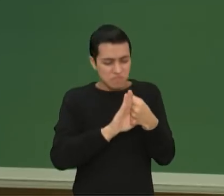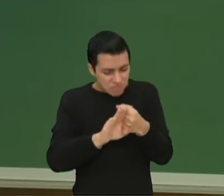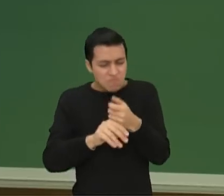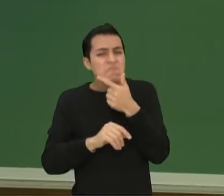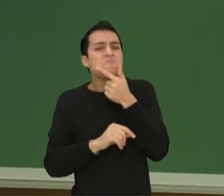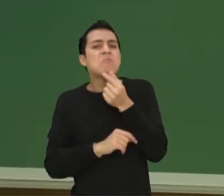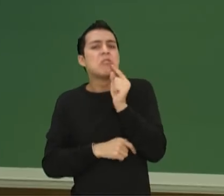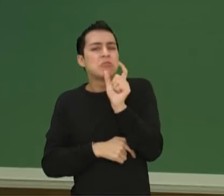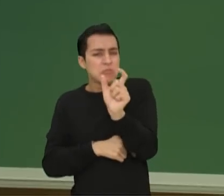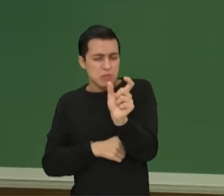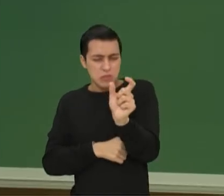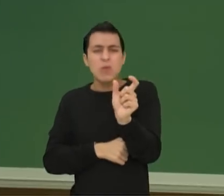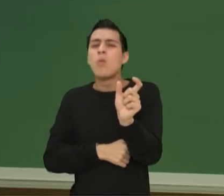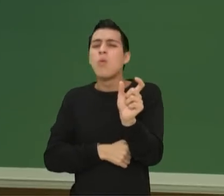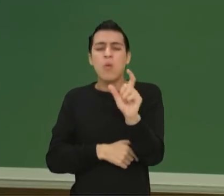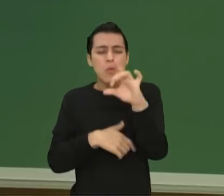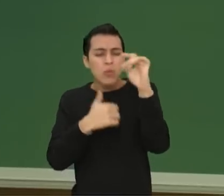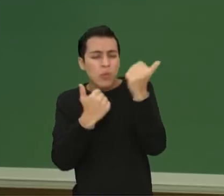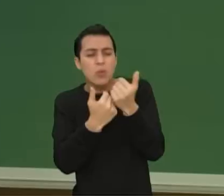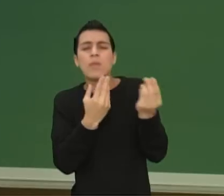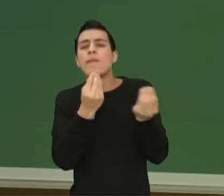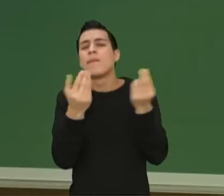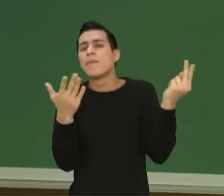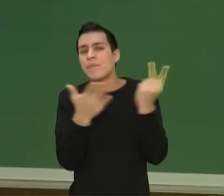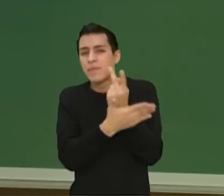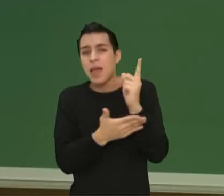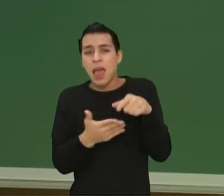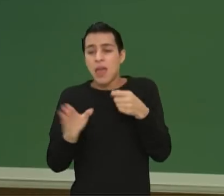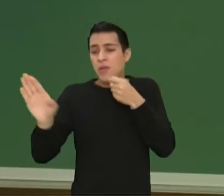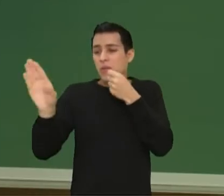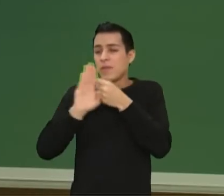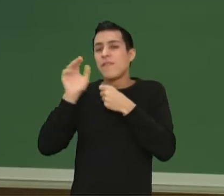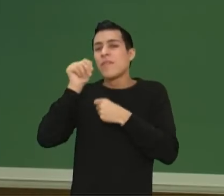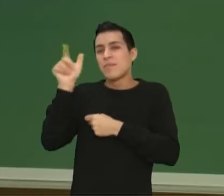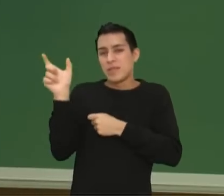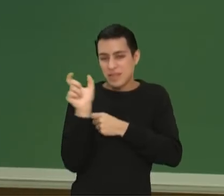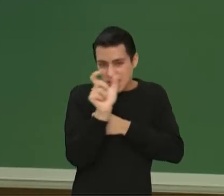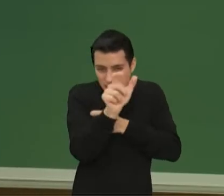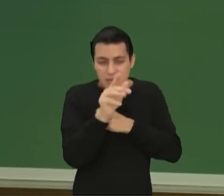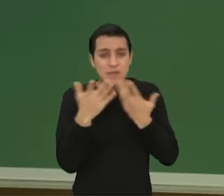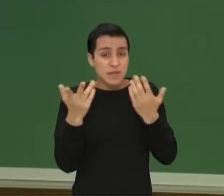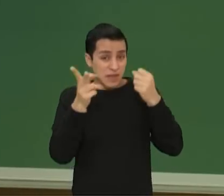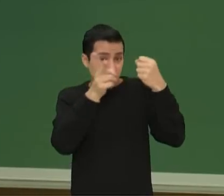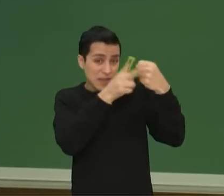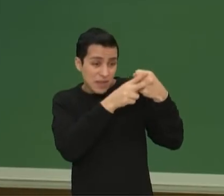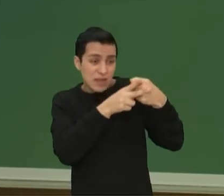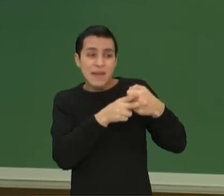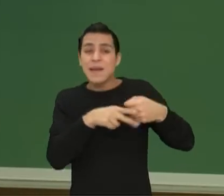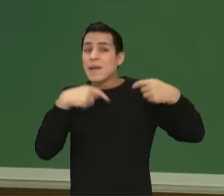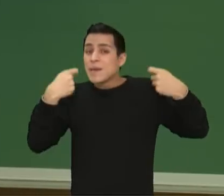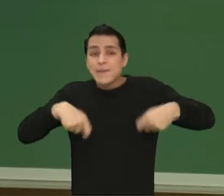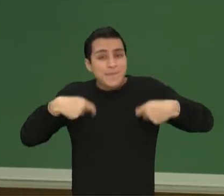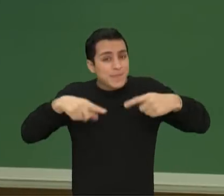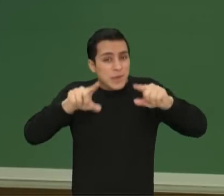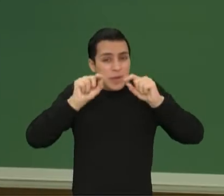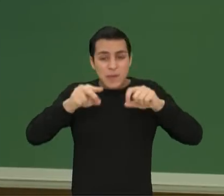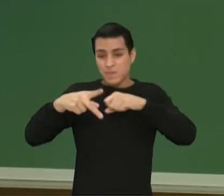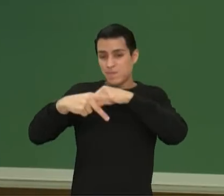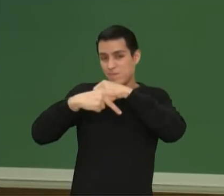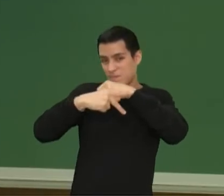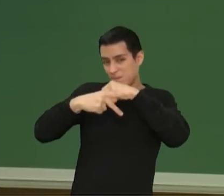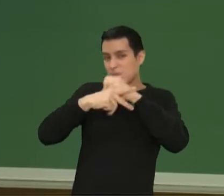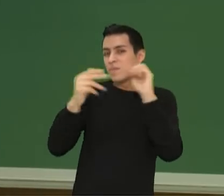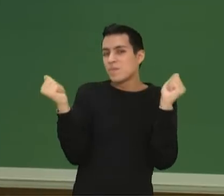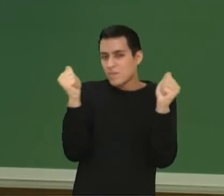masculinos, e a substituição ocorreu com substantivos femininos. E os verbos exigiram essa